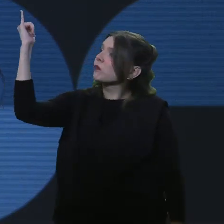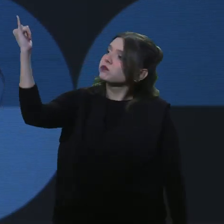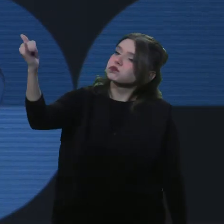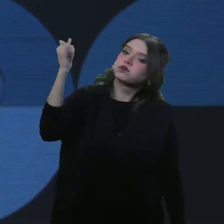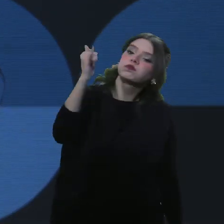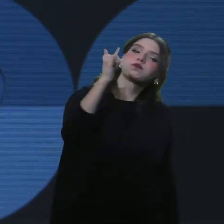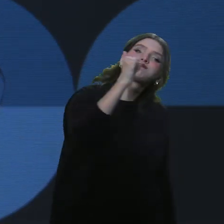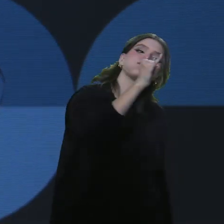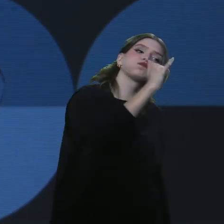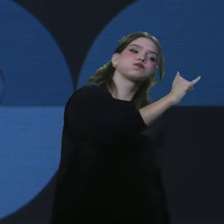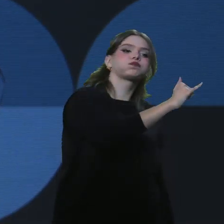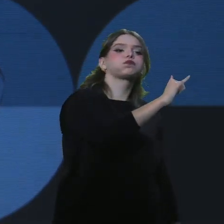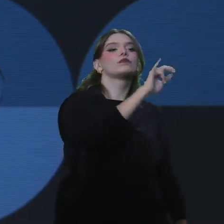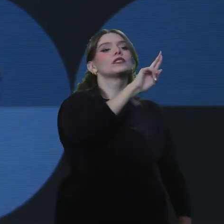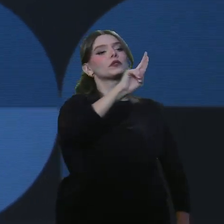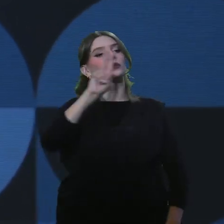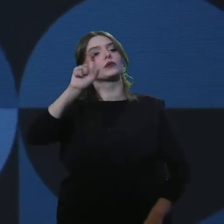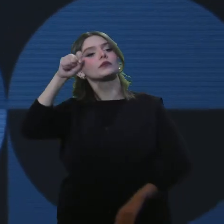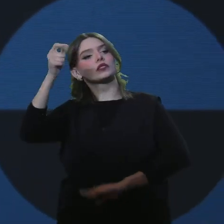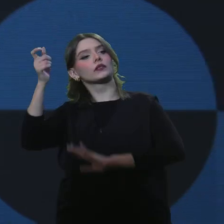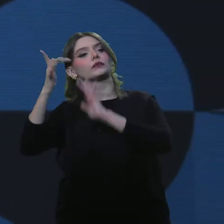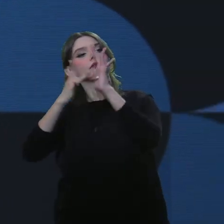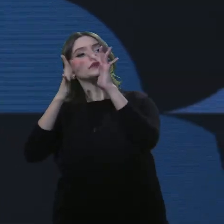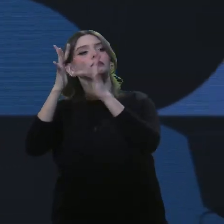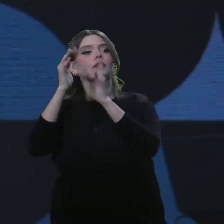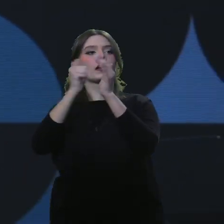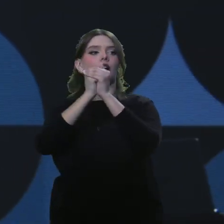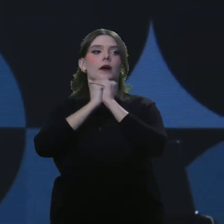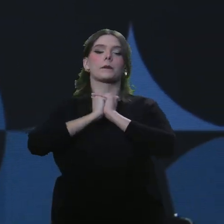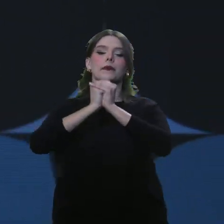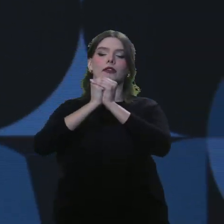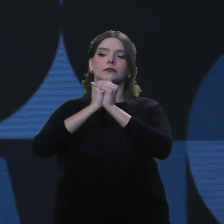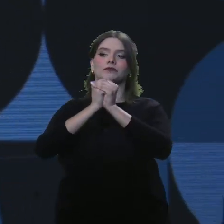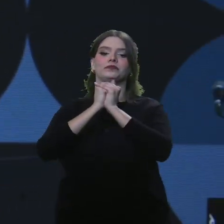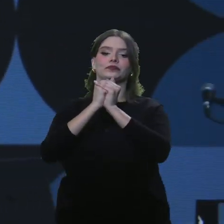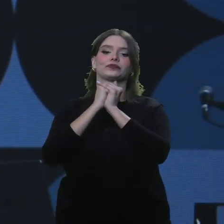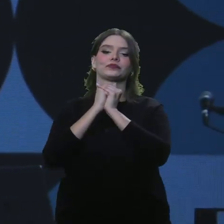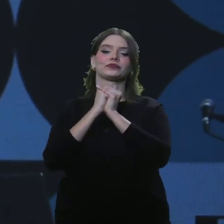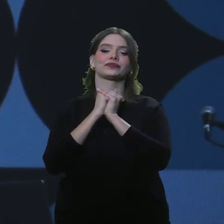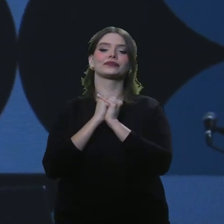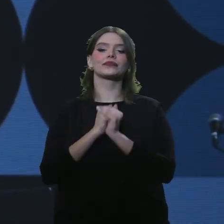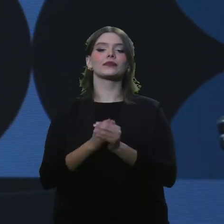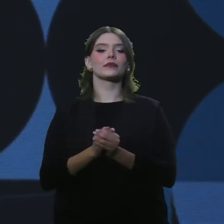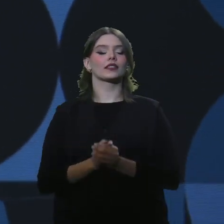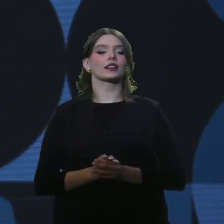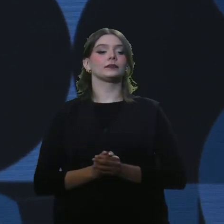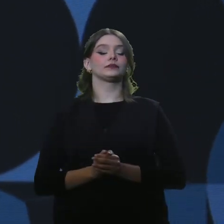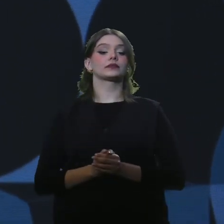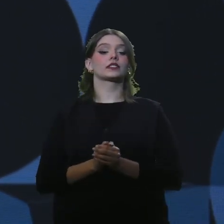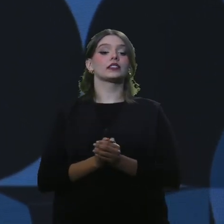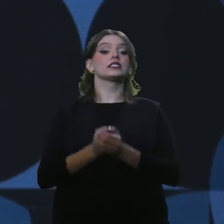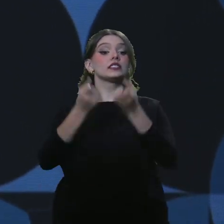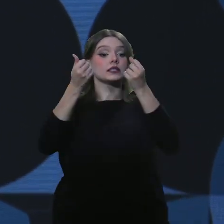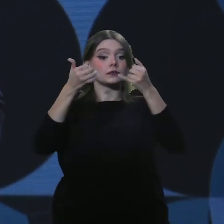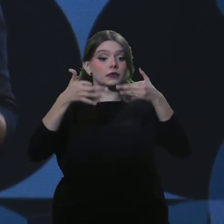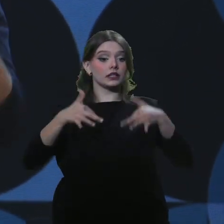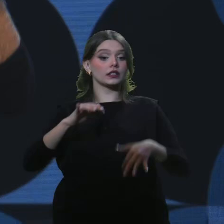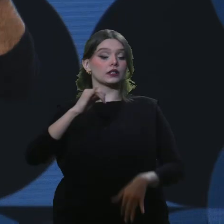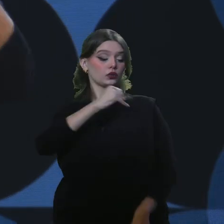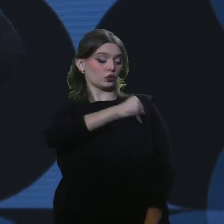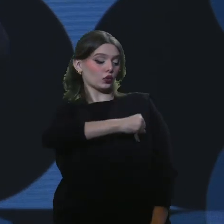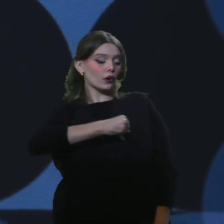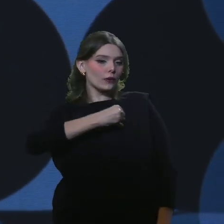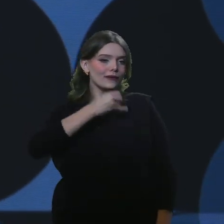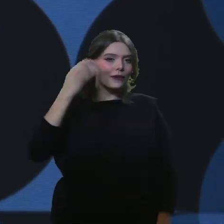nome de Jesus. Amém e amém. Esse texto vai falar sobre João Batista, um